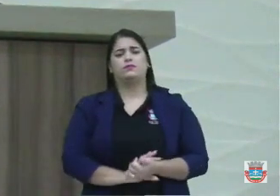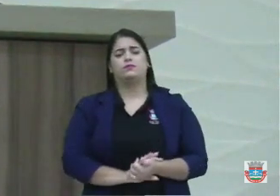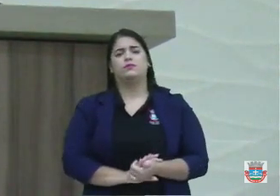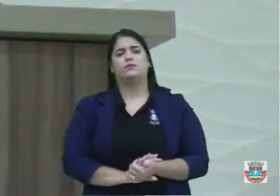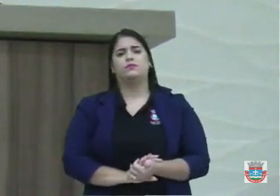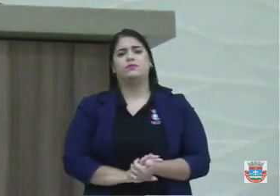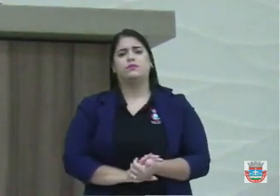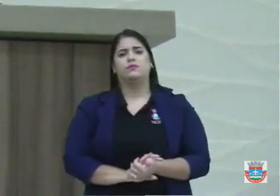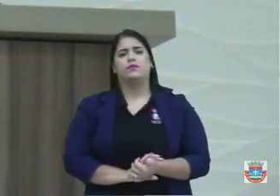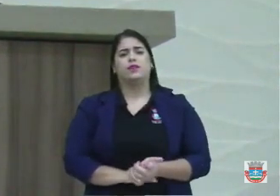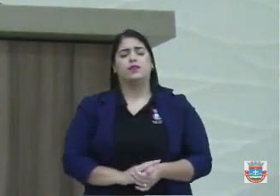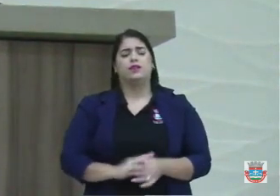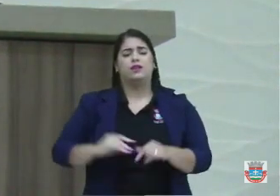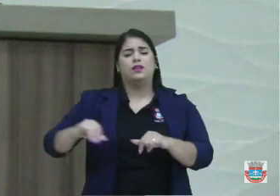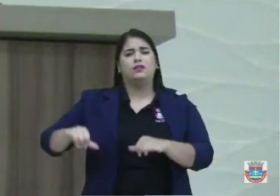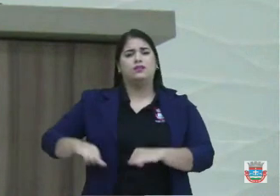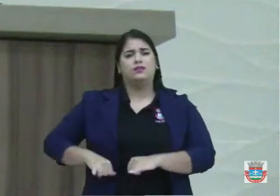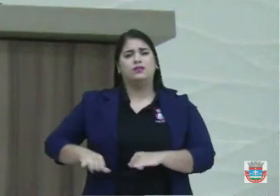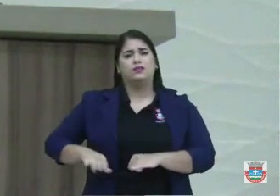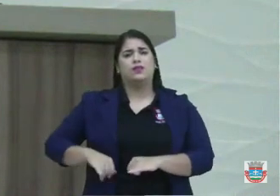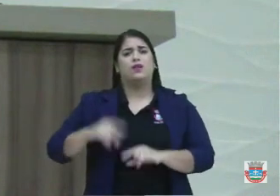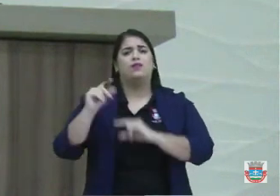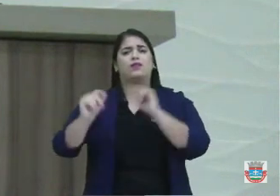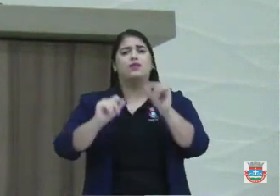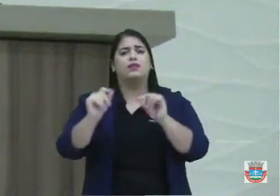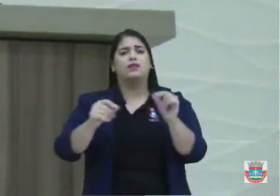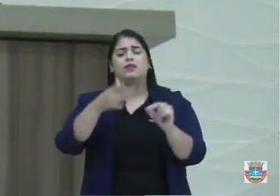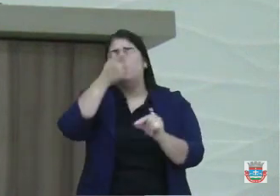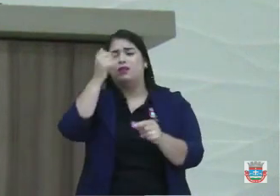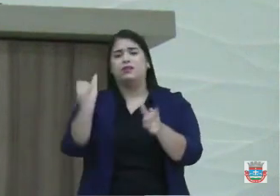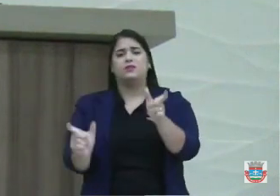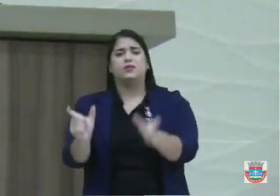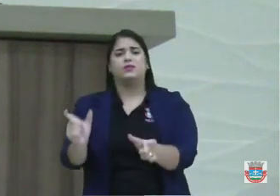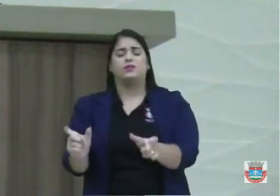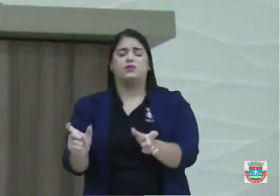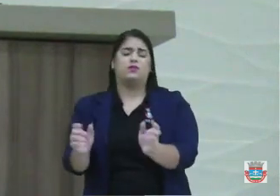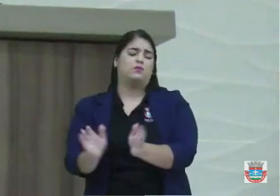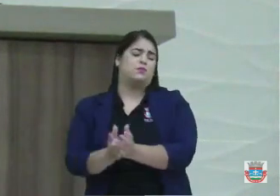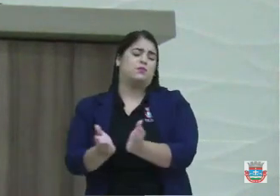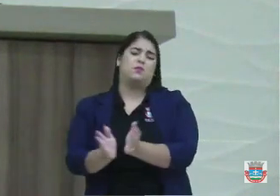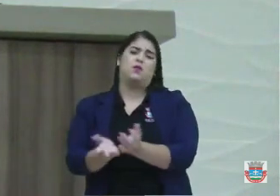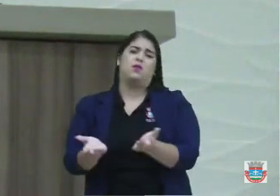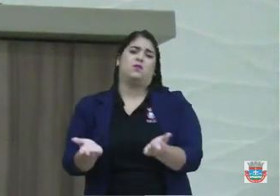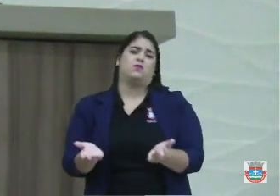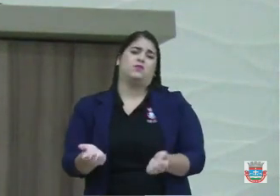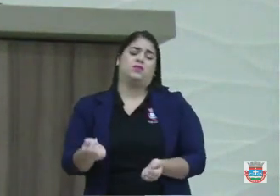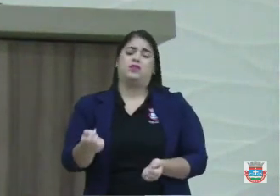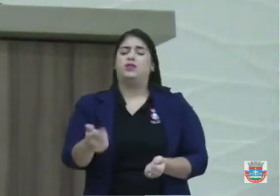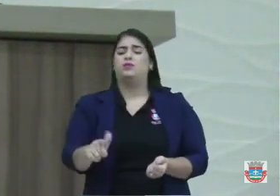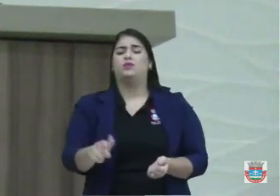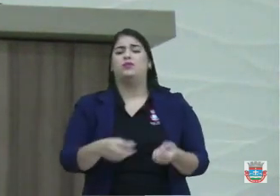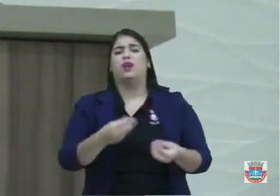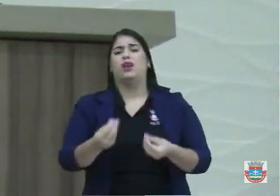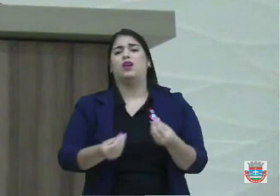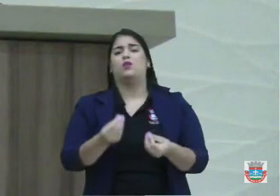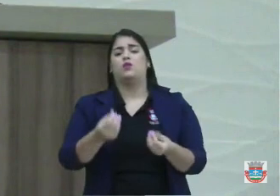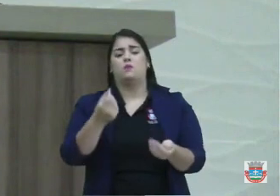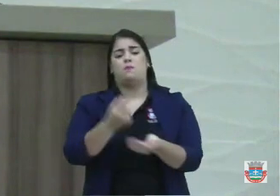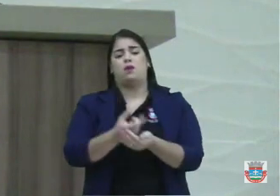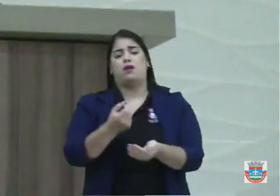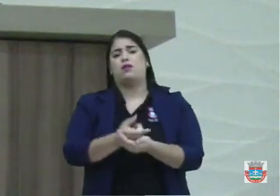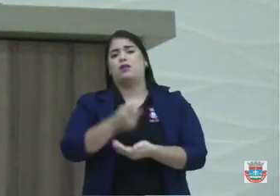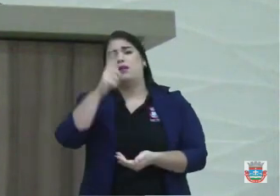E quem sofre com isso é as pessoas que tanto precisam, que não têm um plano de saúde, que não têm condições